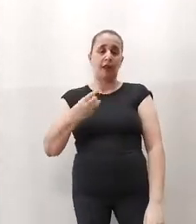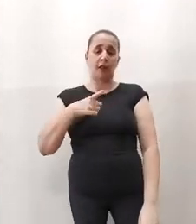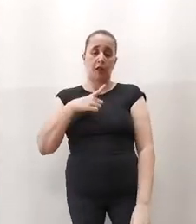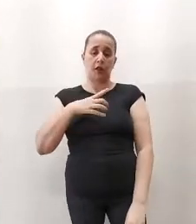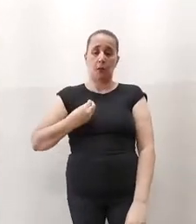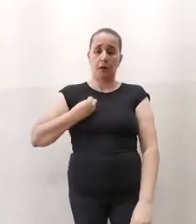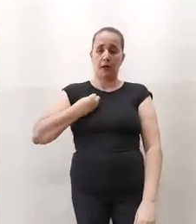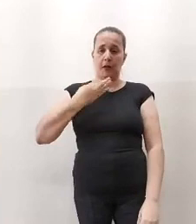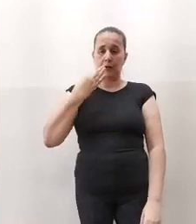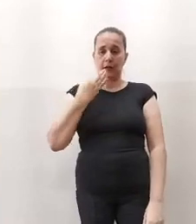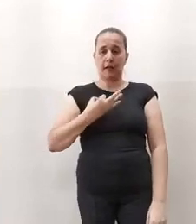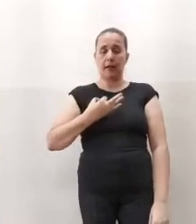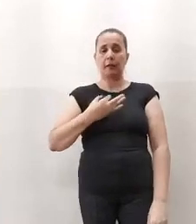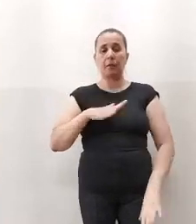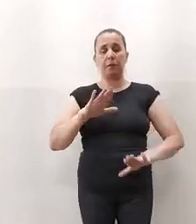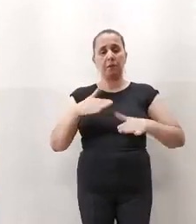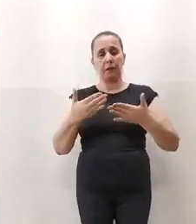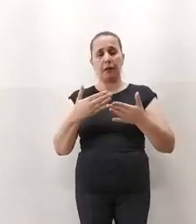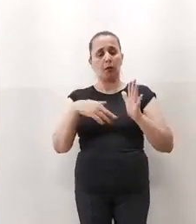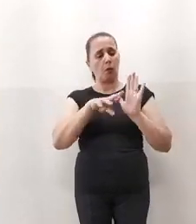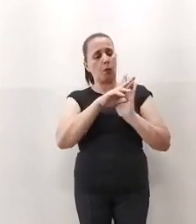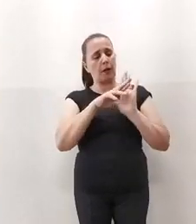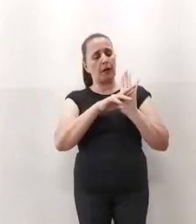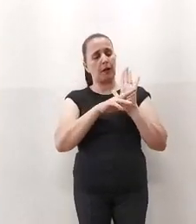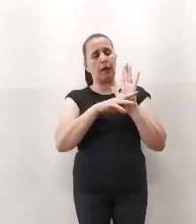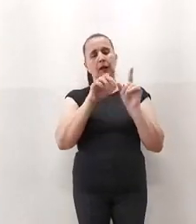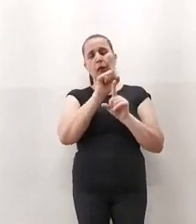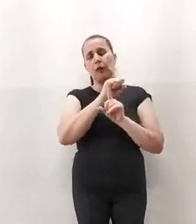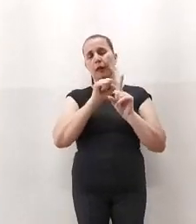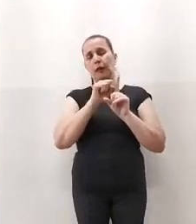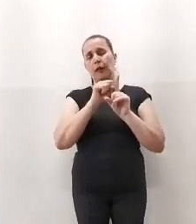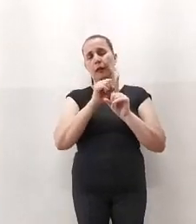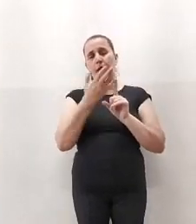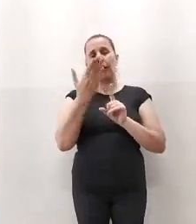de maneira corriqueira, segundo os padrões sociais